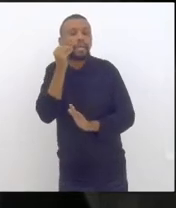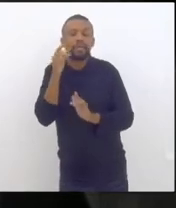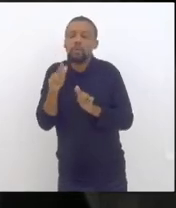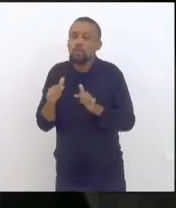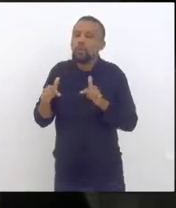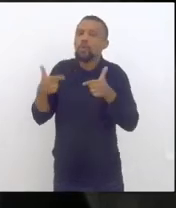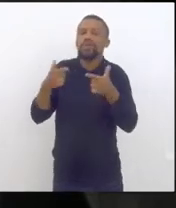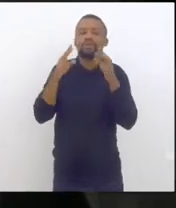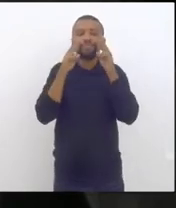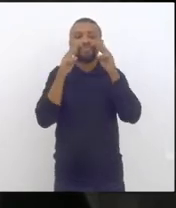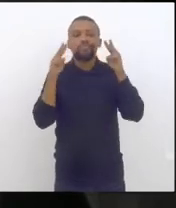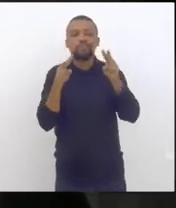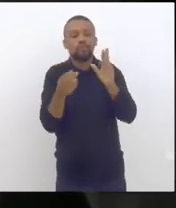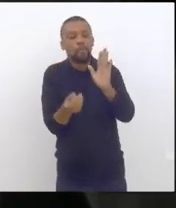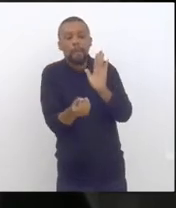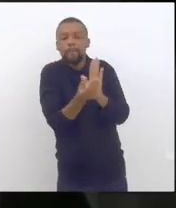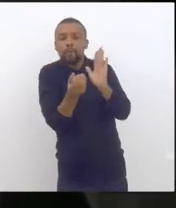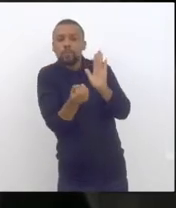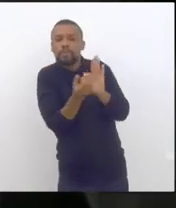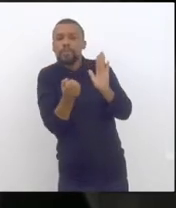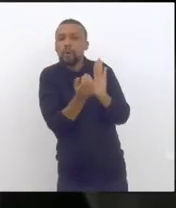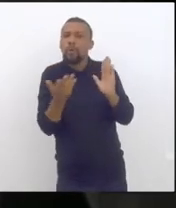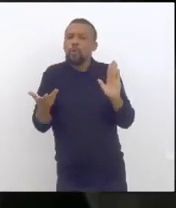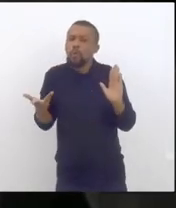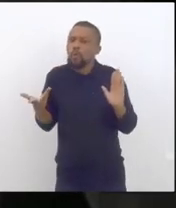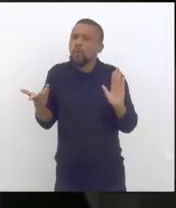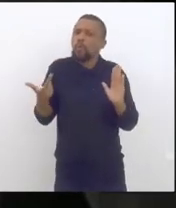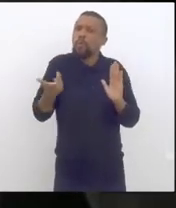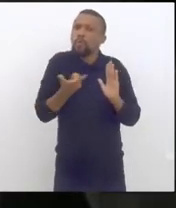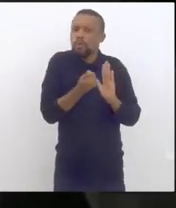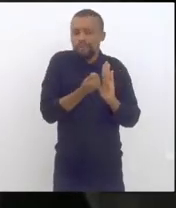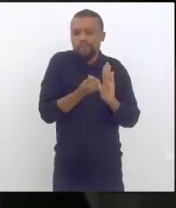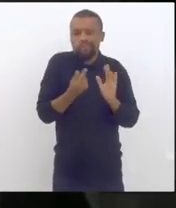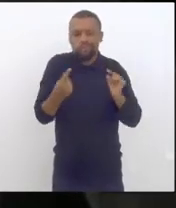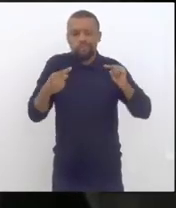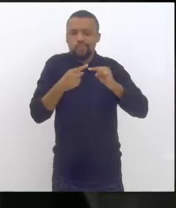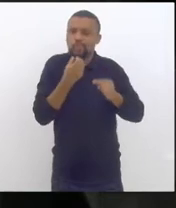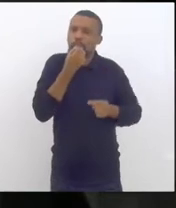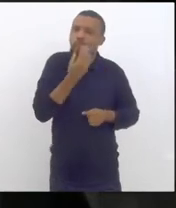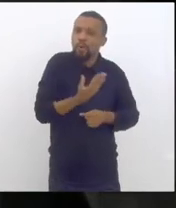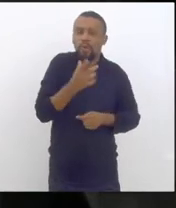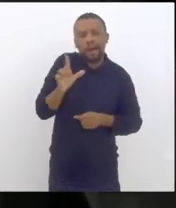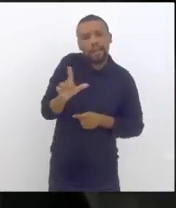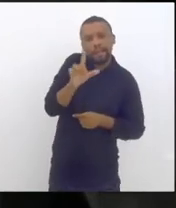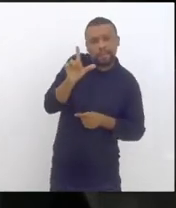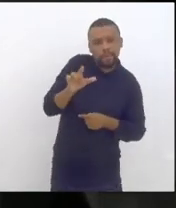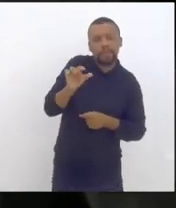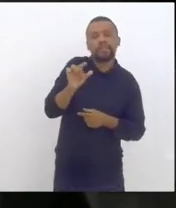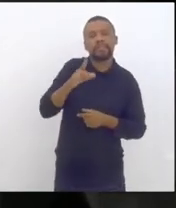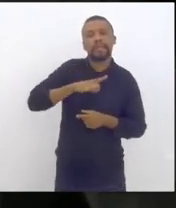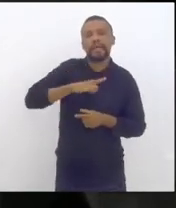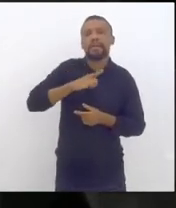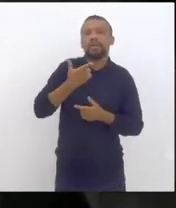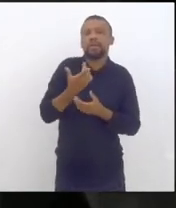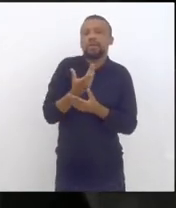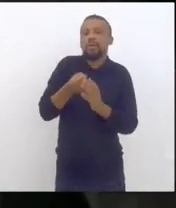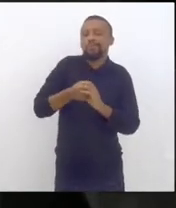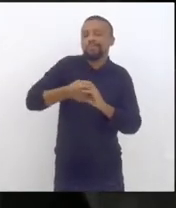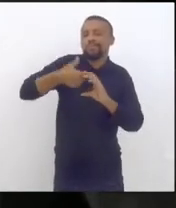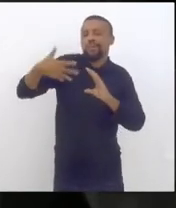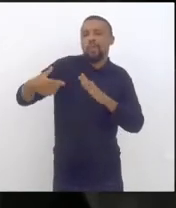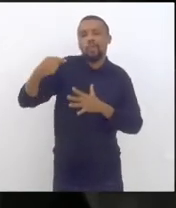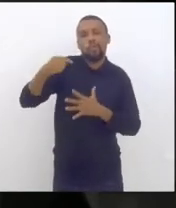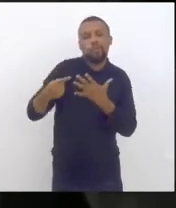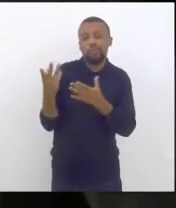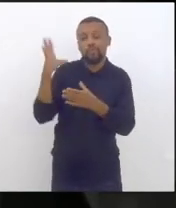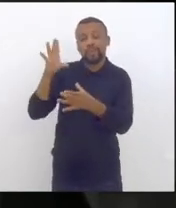que é uma produção pujante rica criativa qualificada literariamente bença oriunda